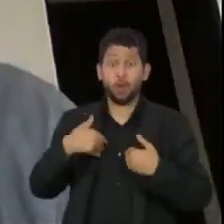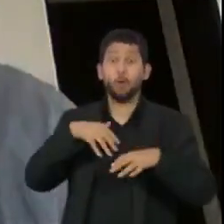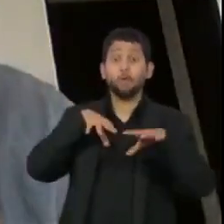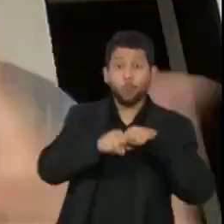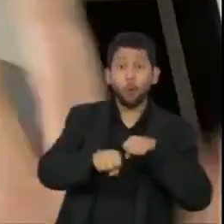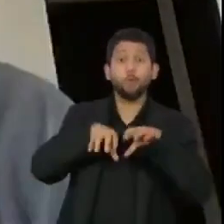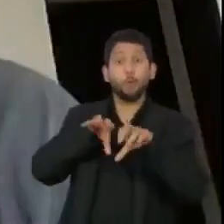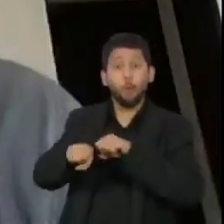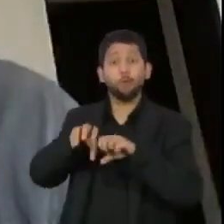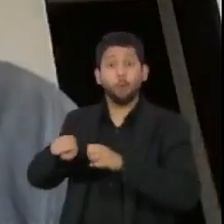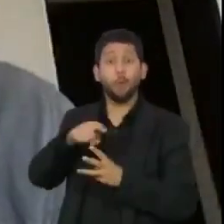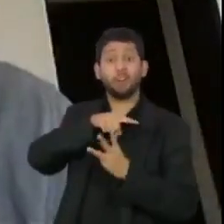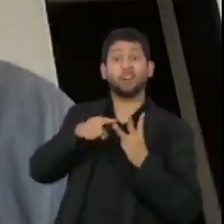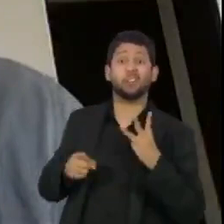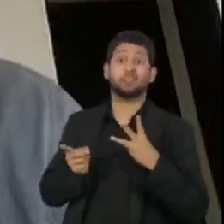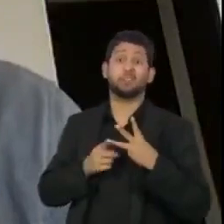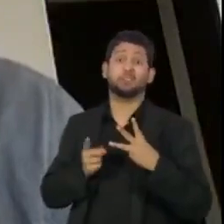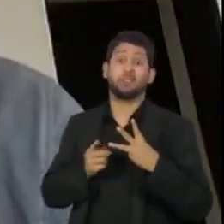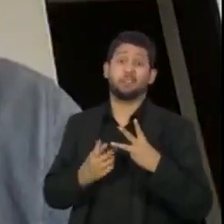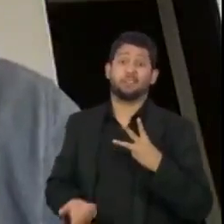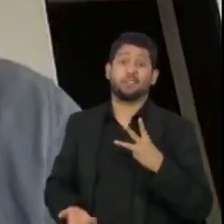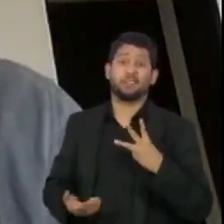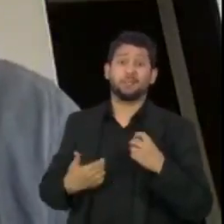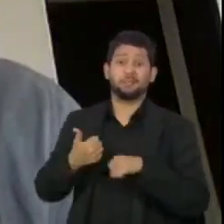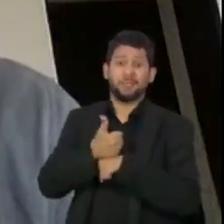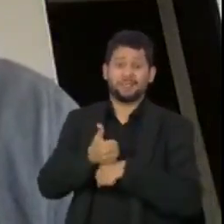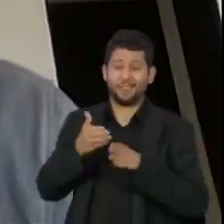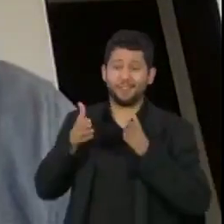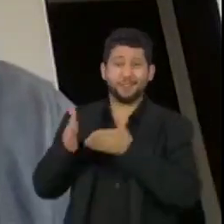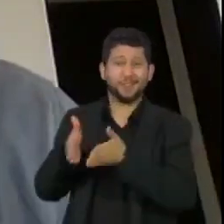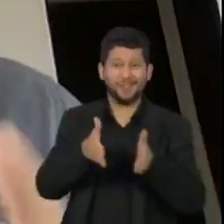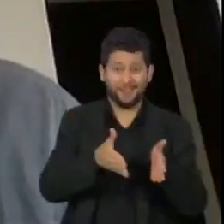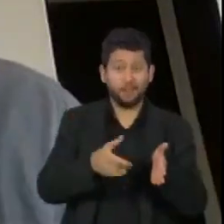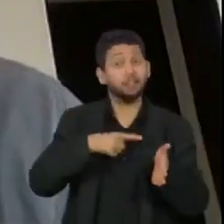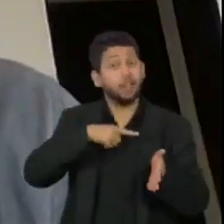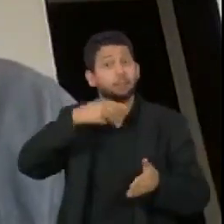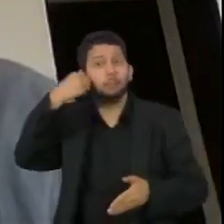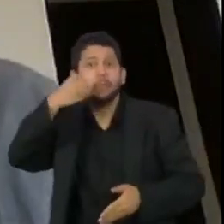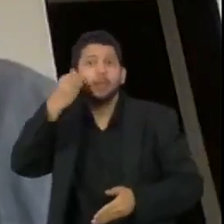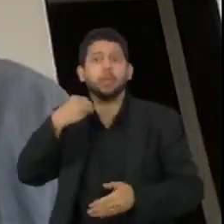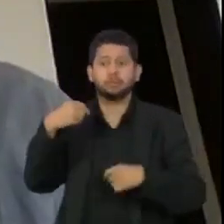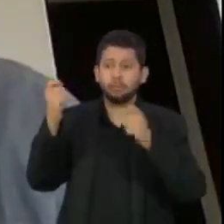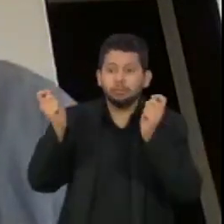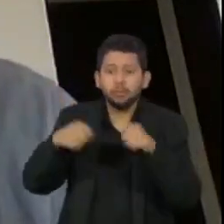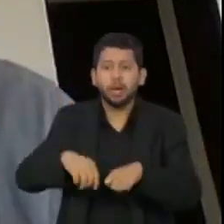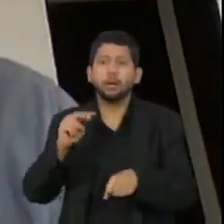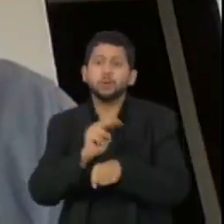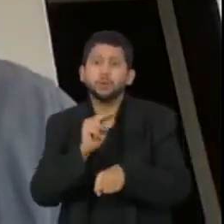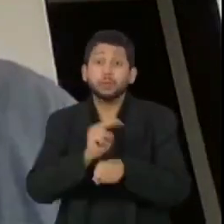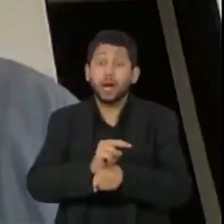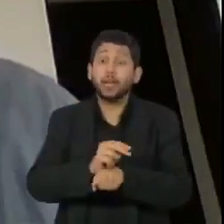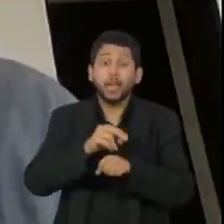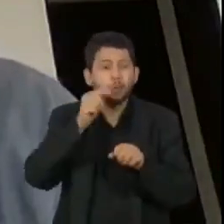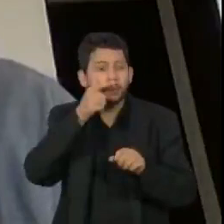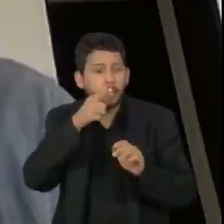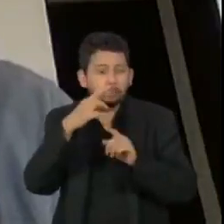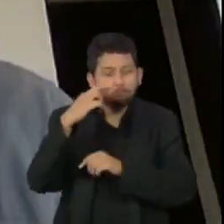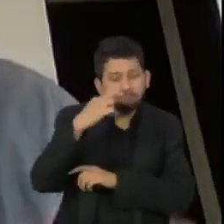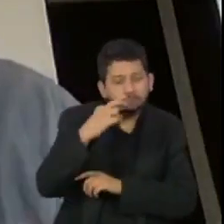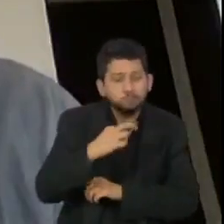2 especialidades, essa é a terceira. São profissionais que têm experiência e têm capacidade, perícia